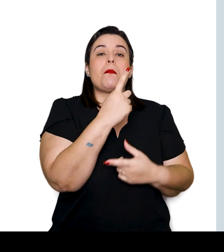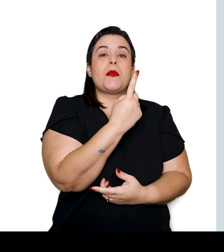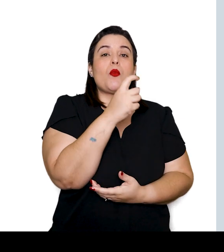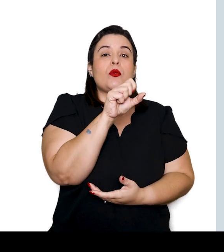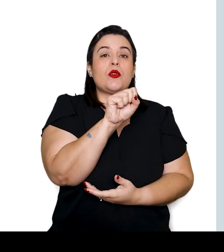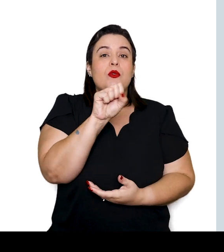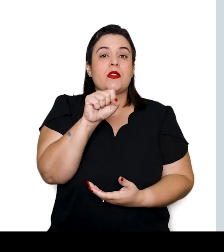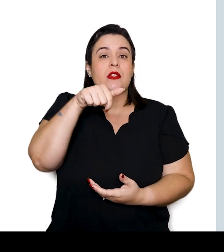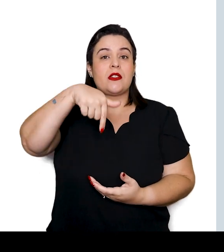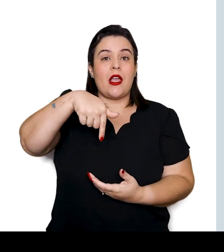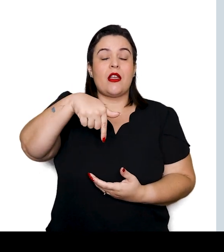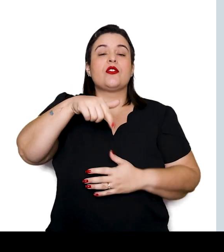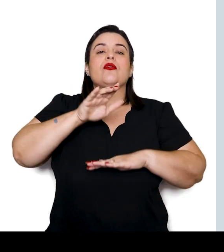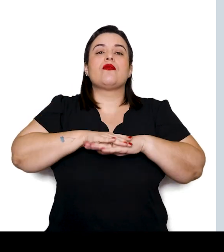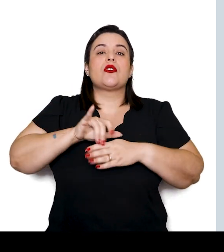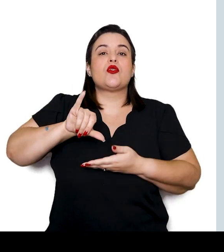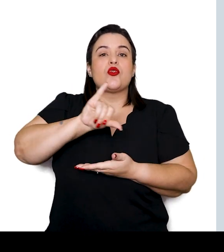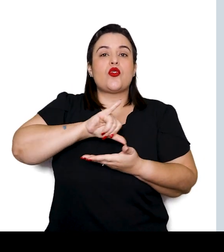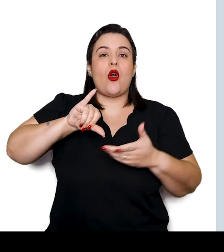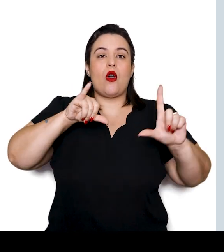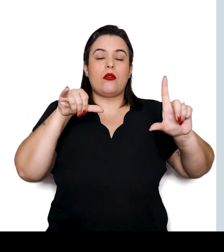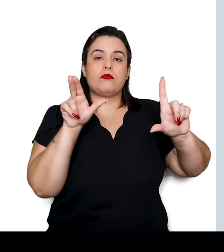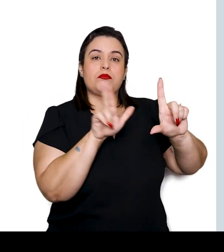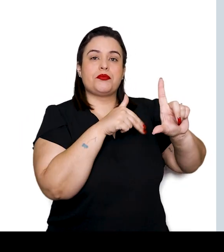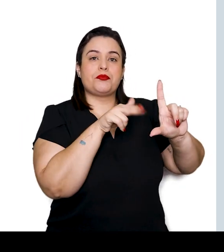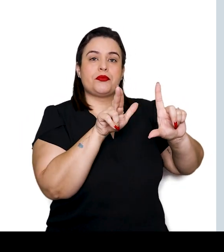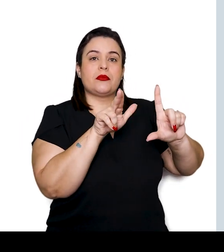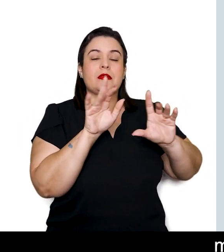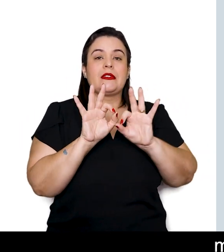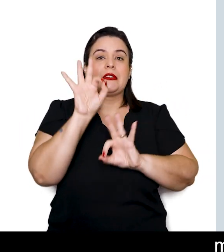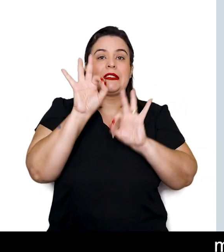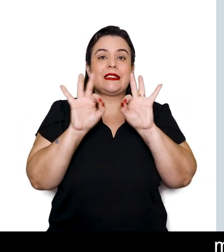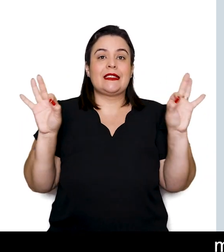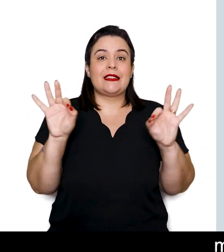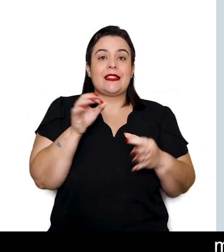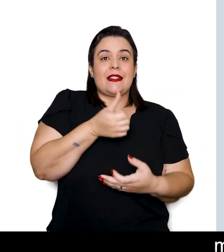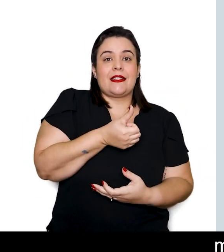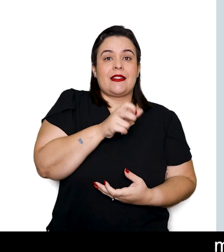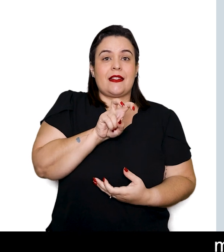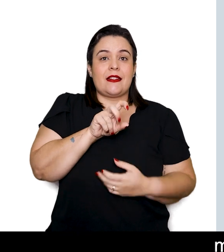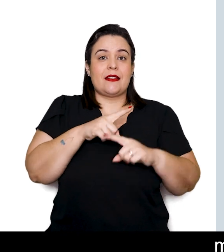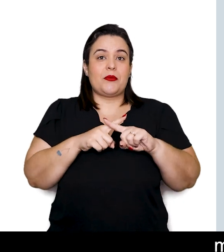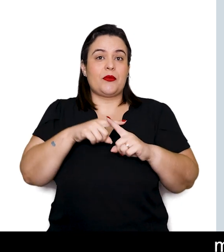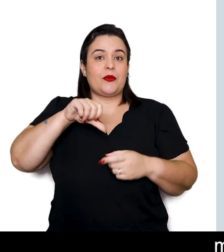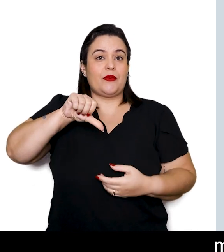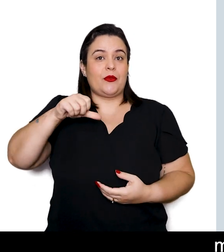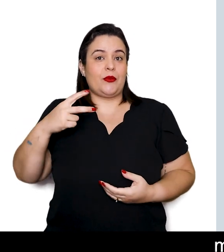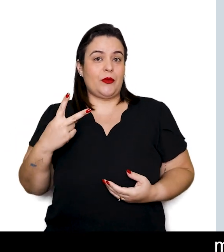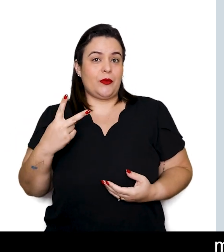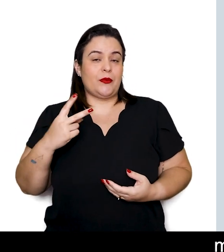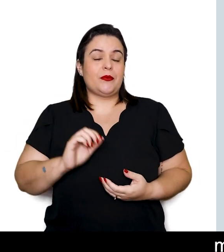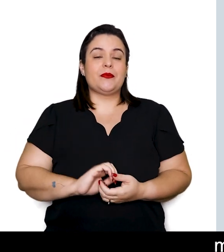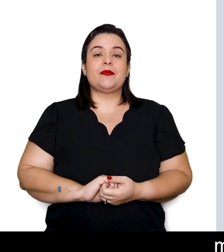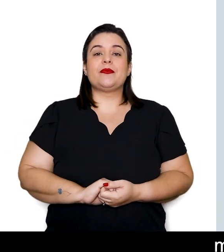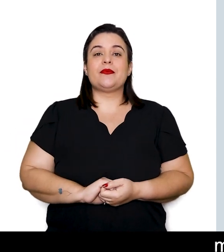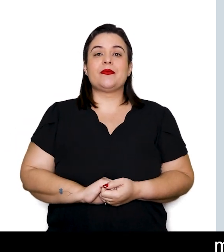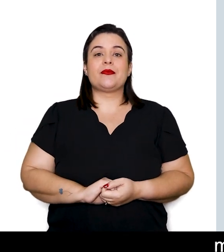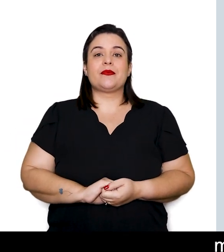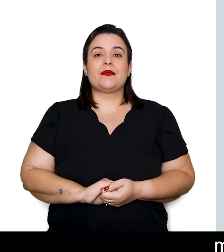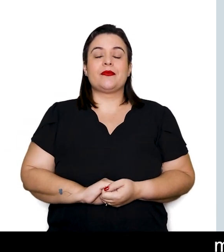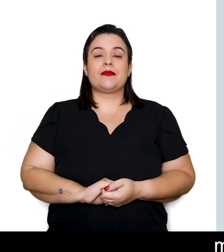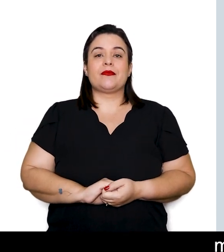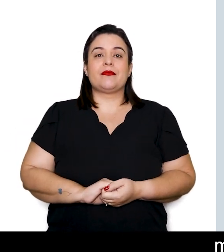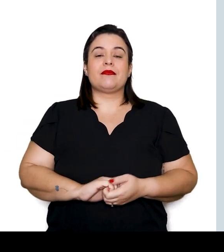de 1887 e feita em óleo sobre tela, mede 65 centímetros de altura por 92